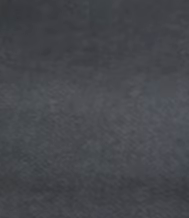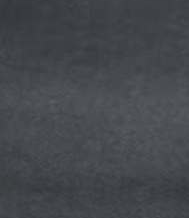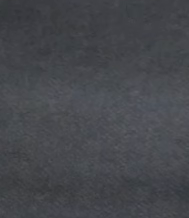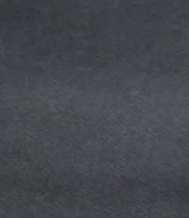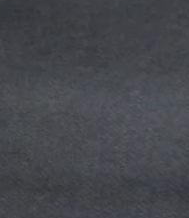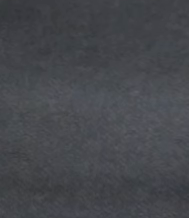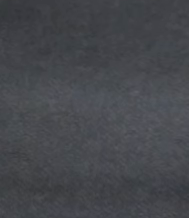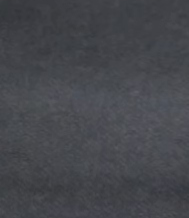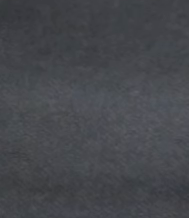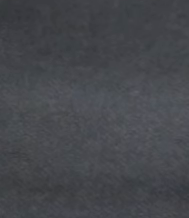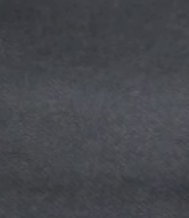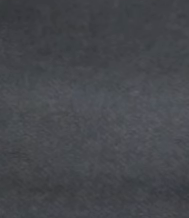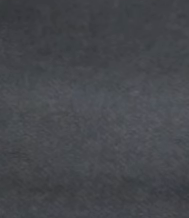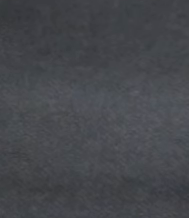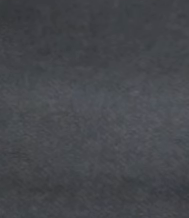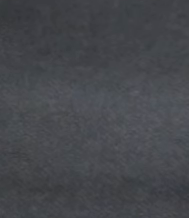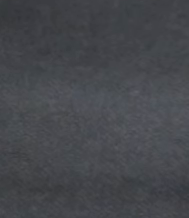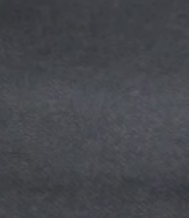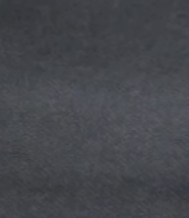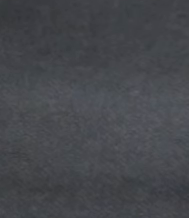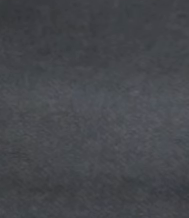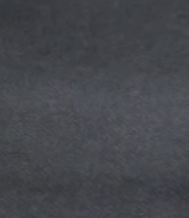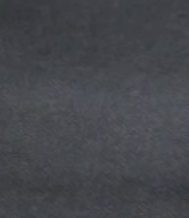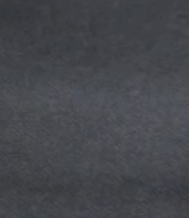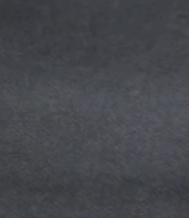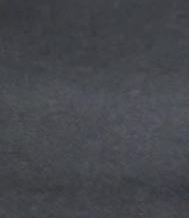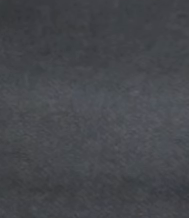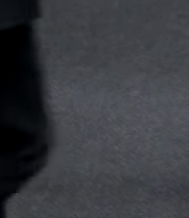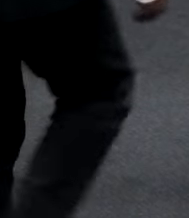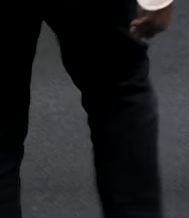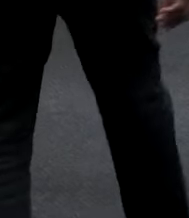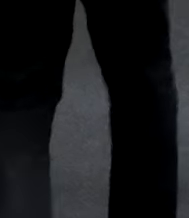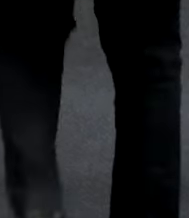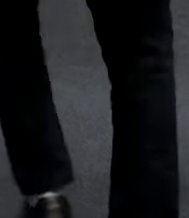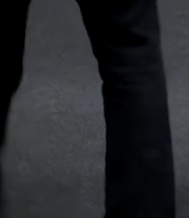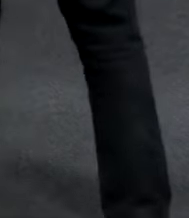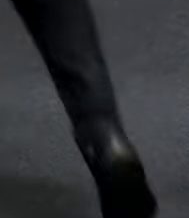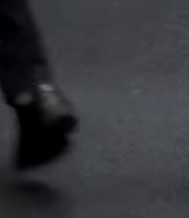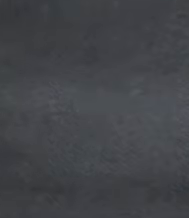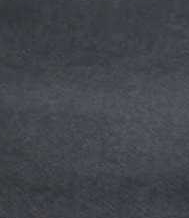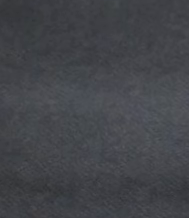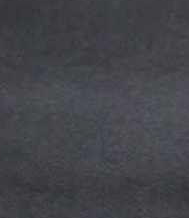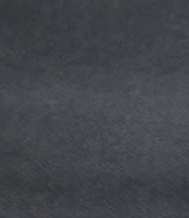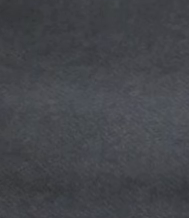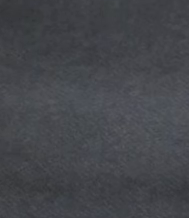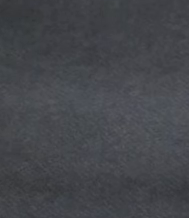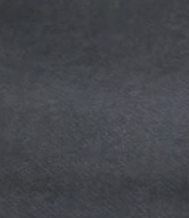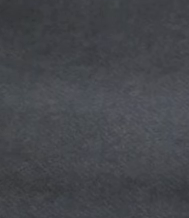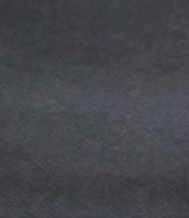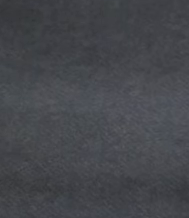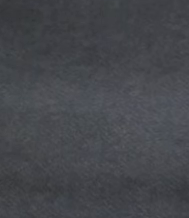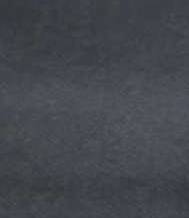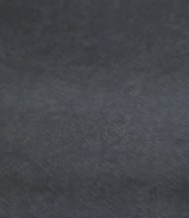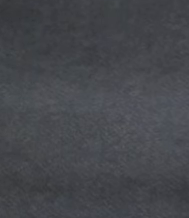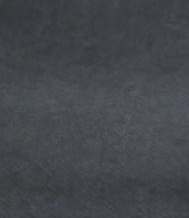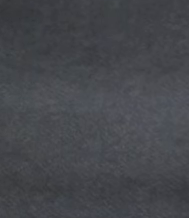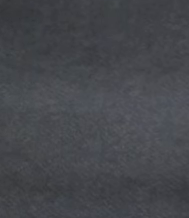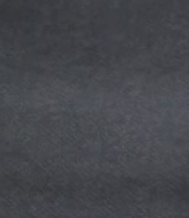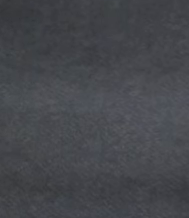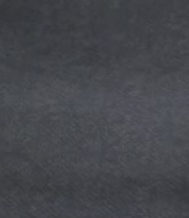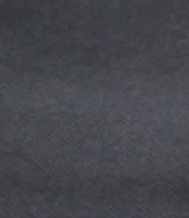está começando, o expediente inicial está começando no horário. Parece que tem um expediente